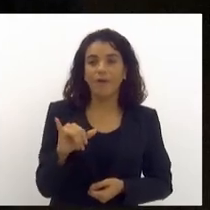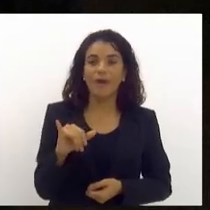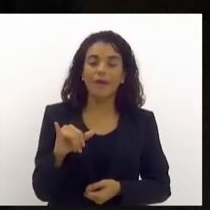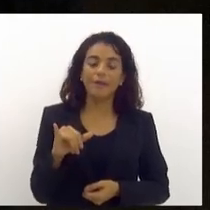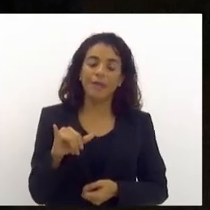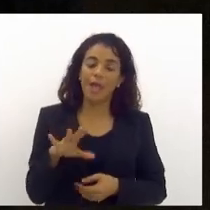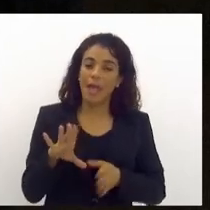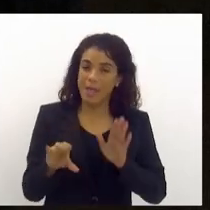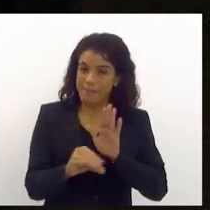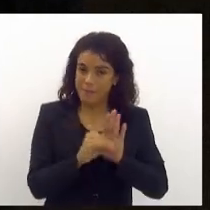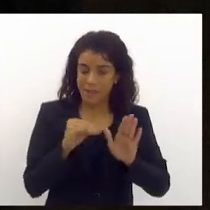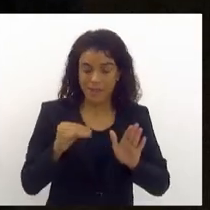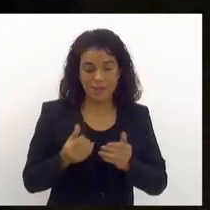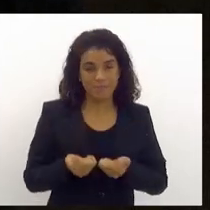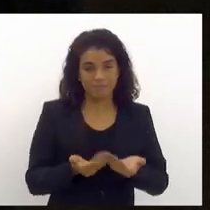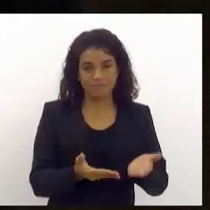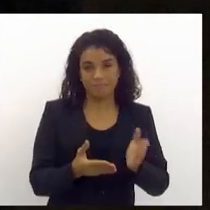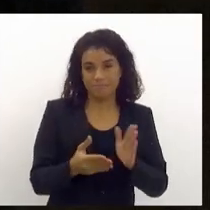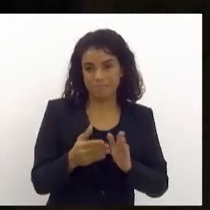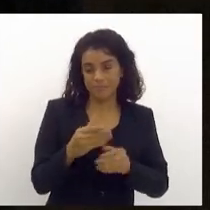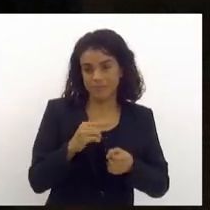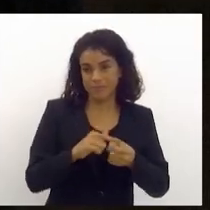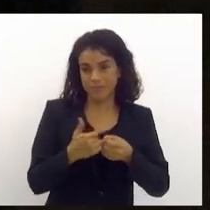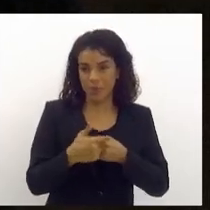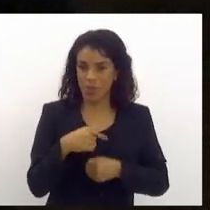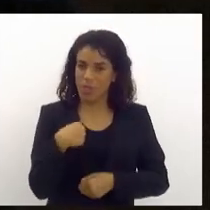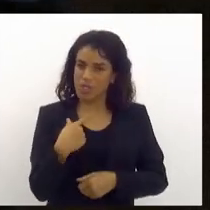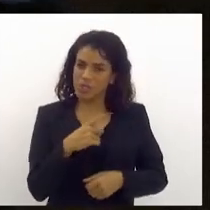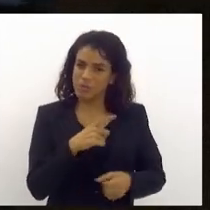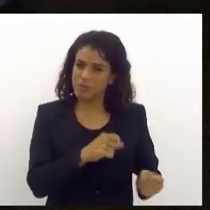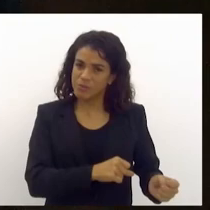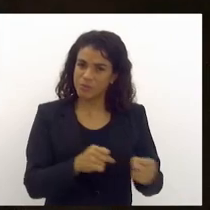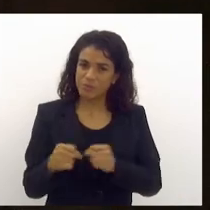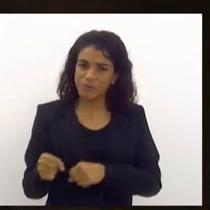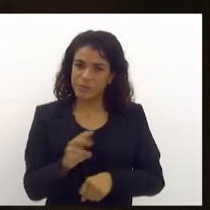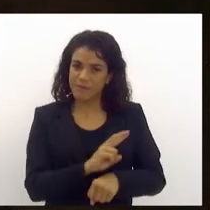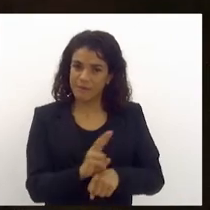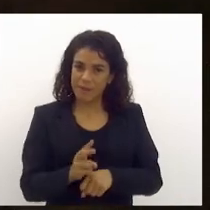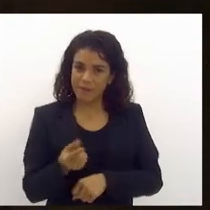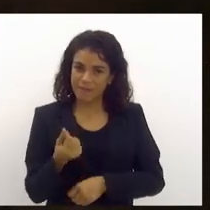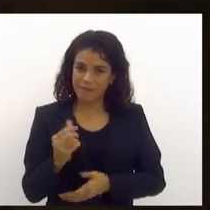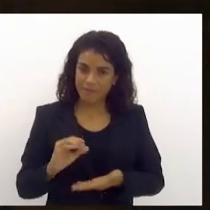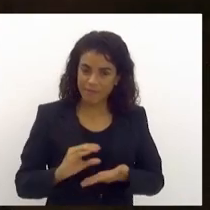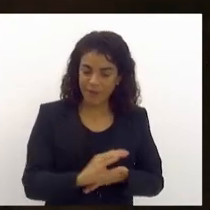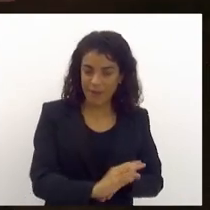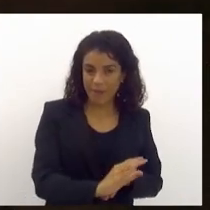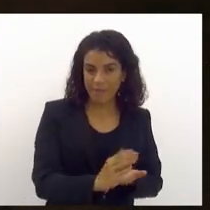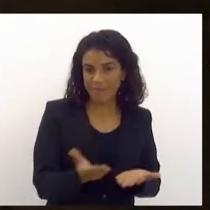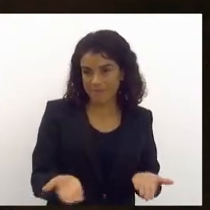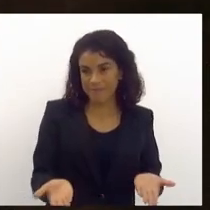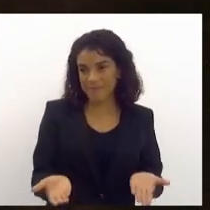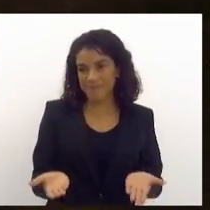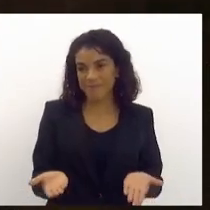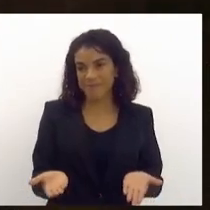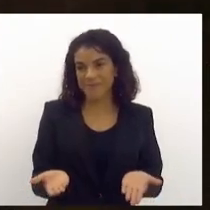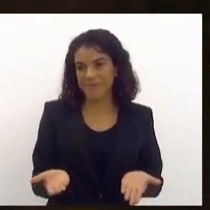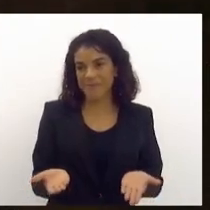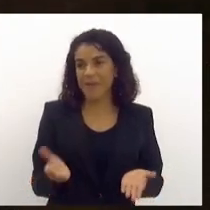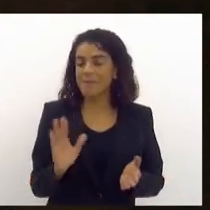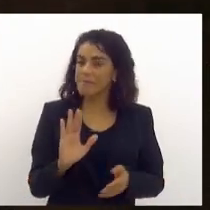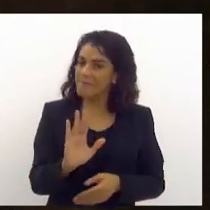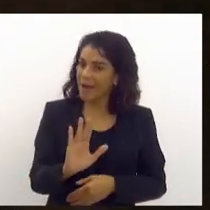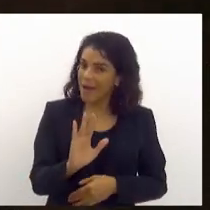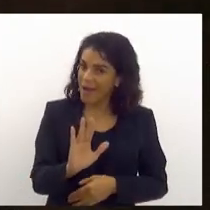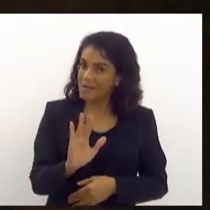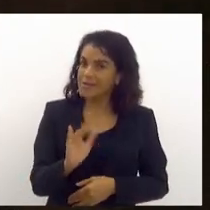a emenda para o município. Nós temos o poder de fiscalizar essa verba, juntamente com a verba enviada pelo governo do estado. Agora, uma coisa